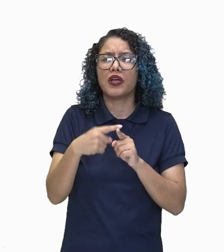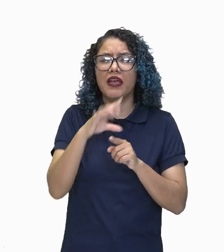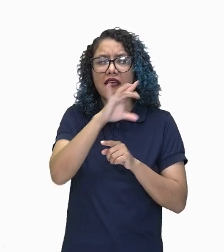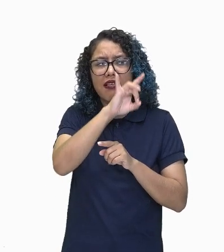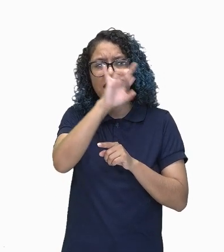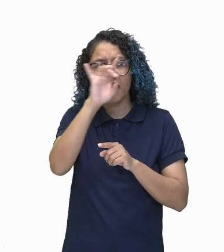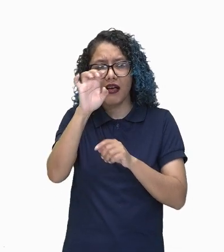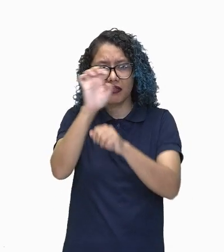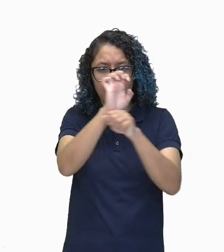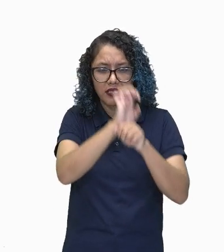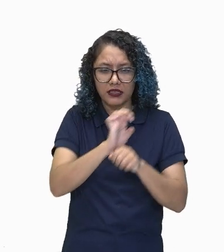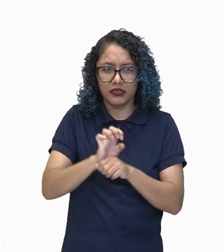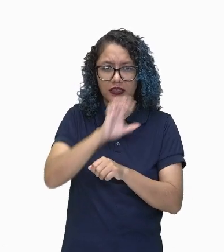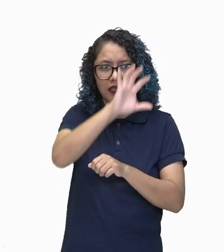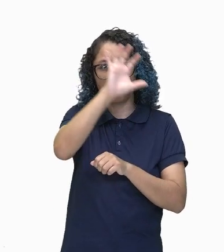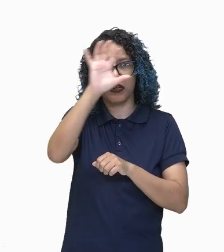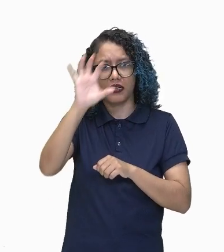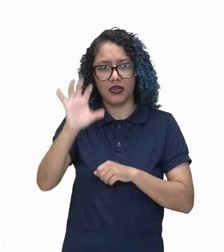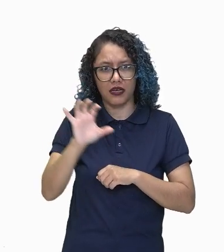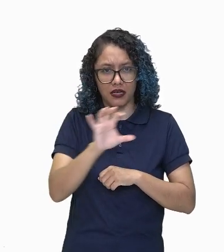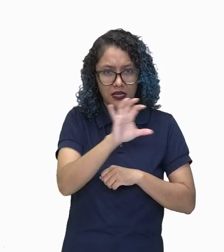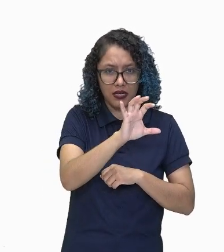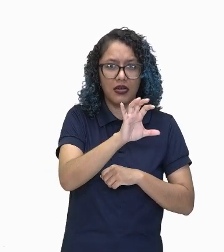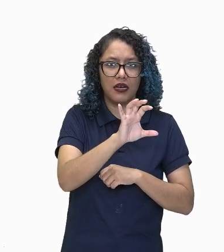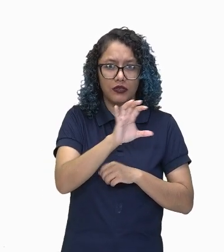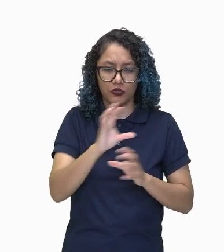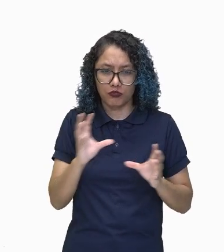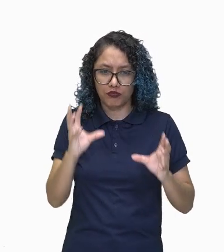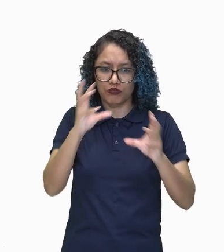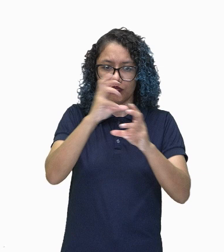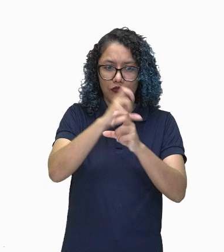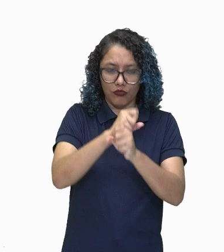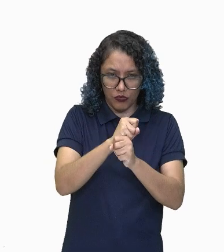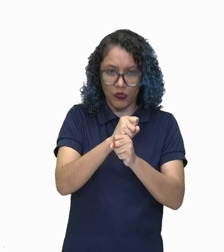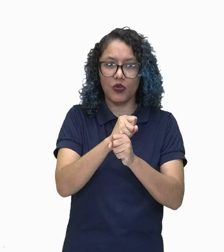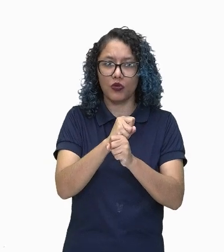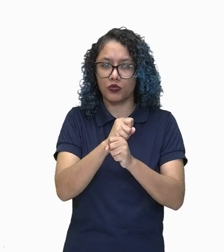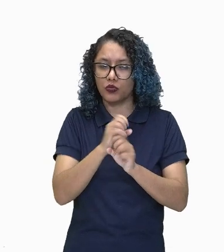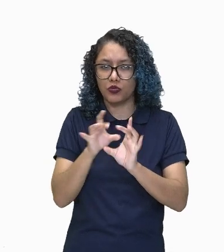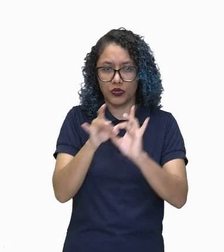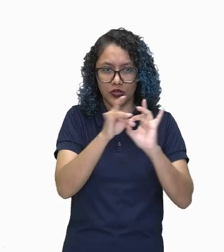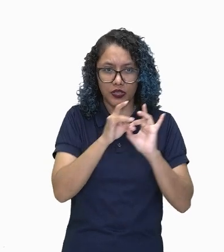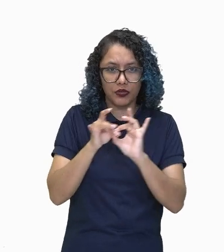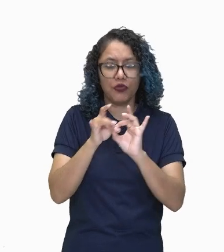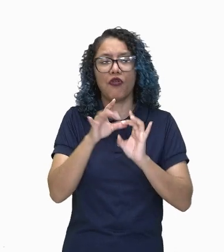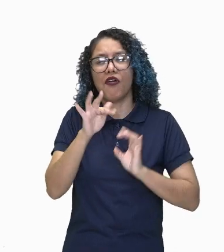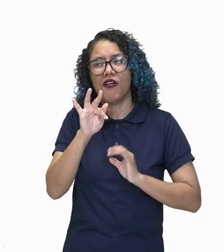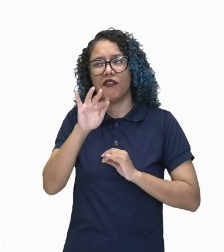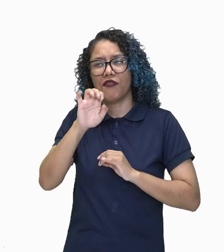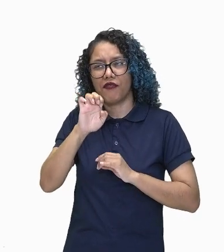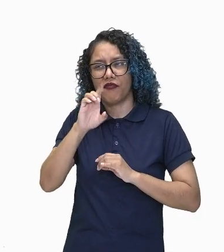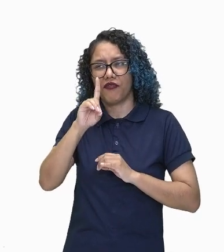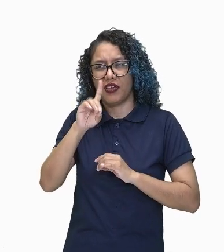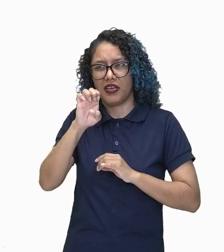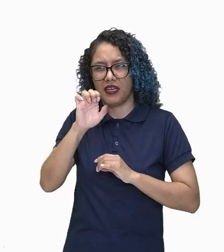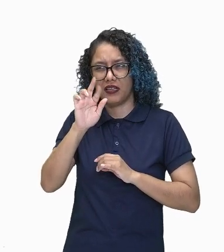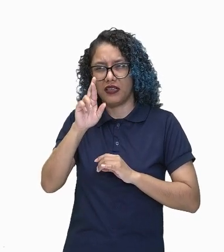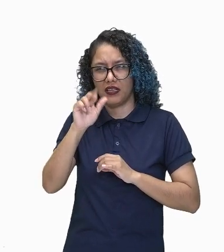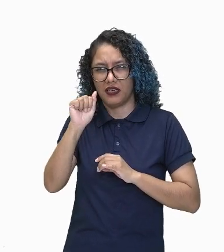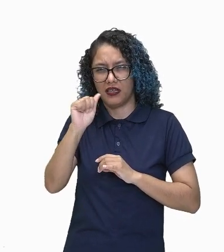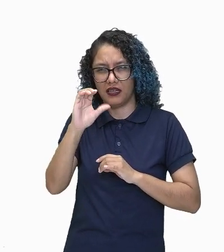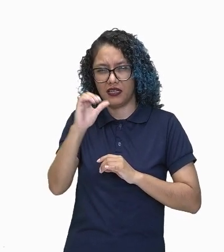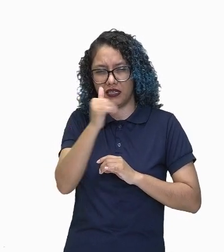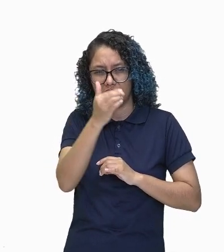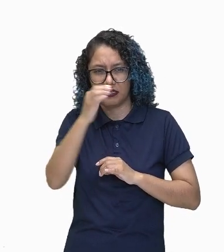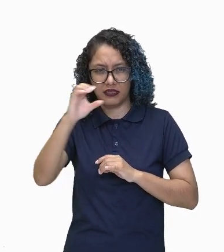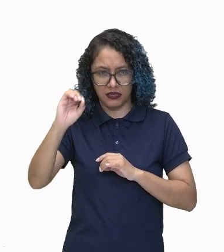que forma os entes federados, formamos então uma federação. E aí o federalismo é essa força que